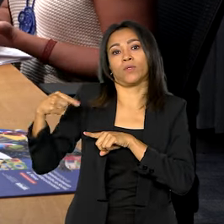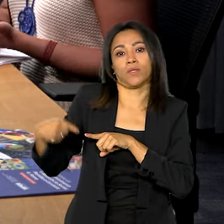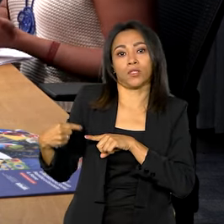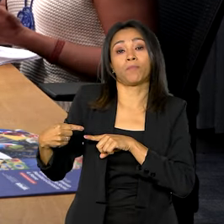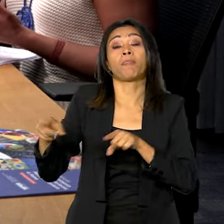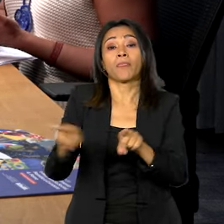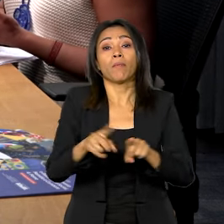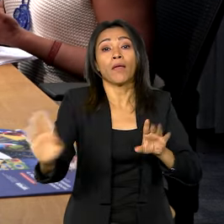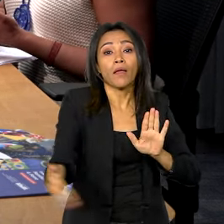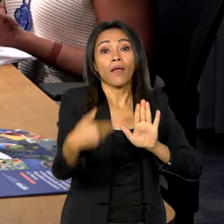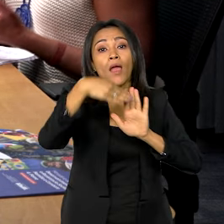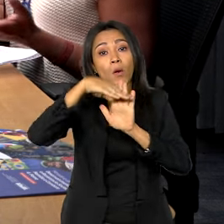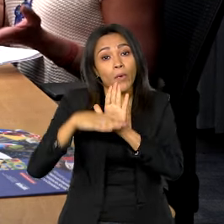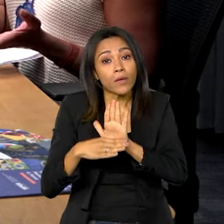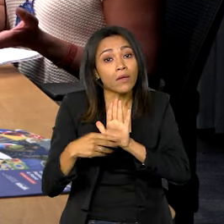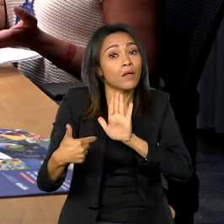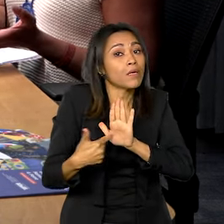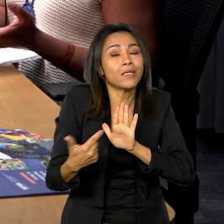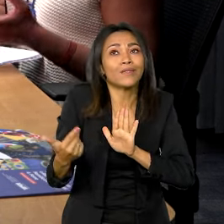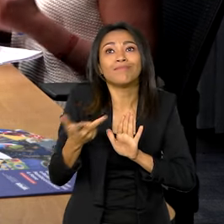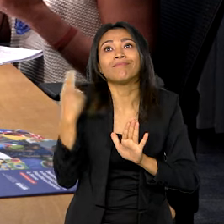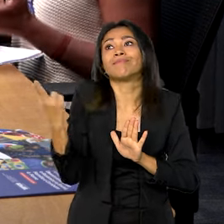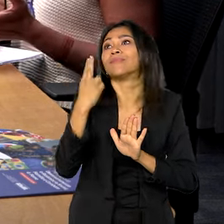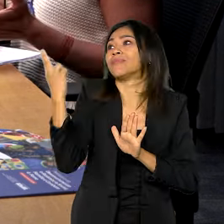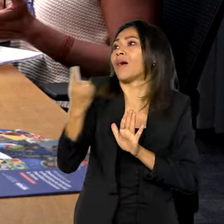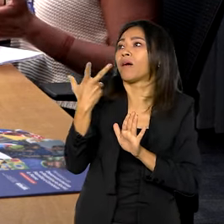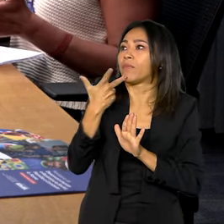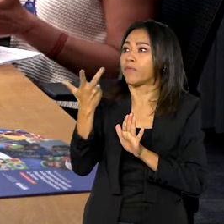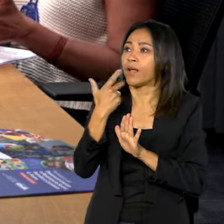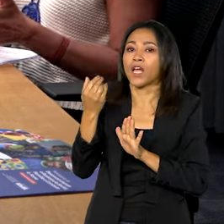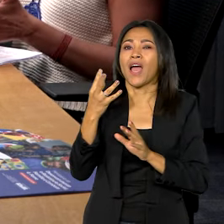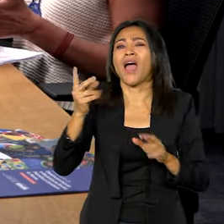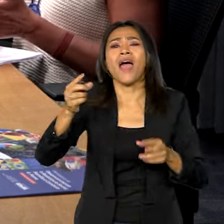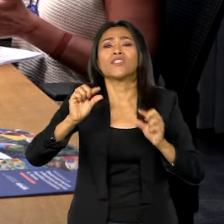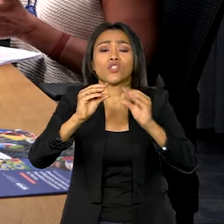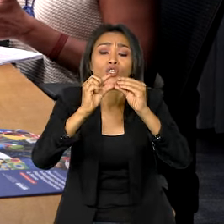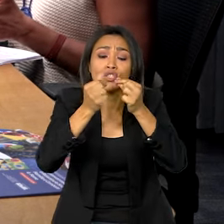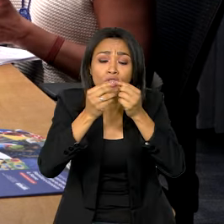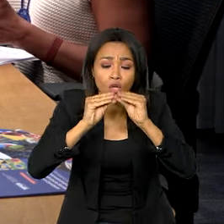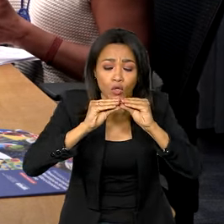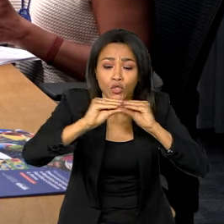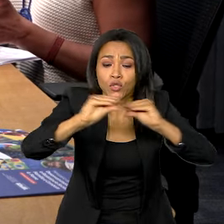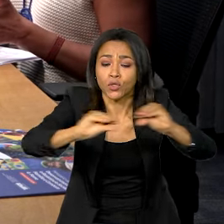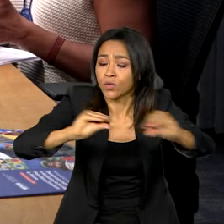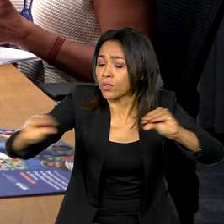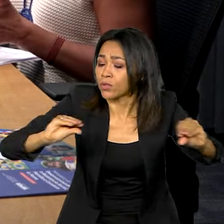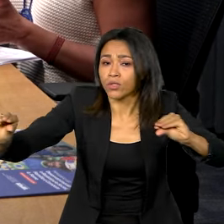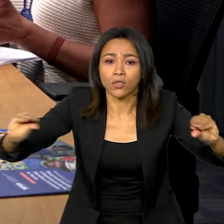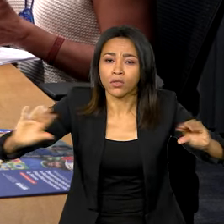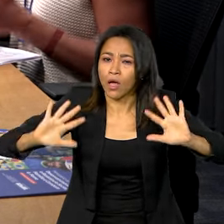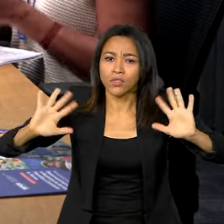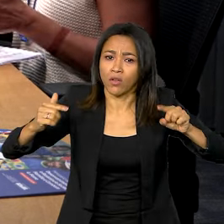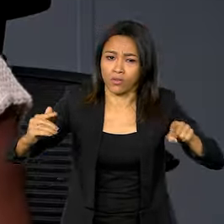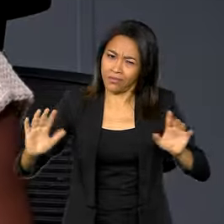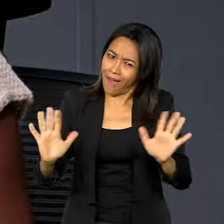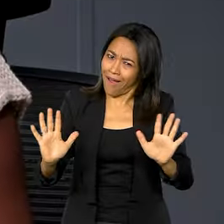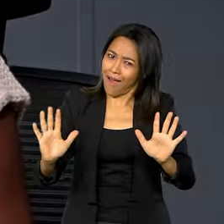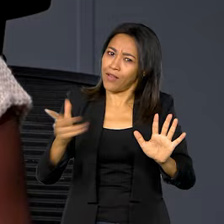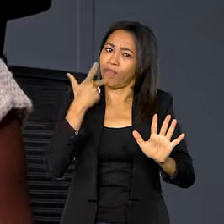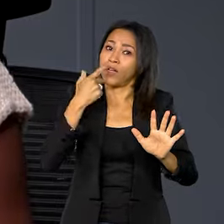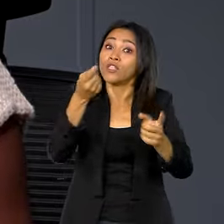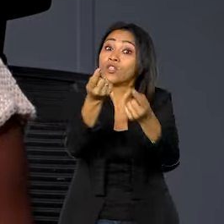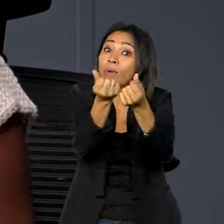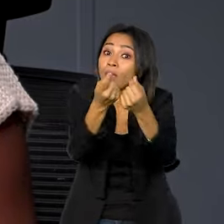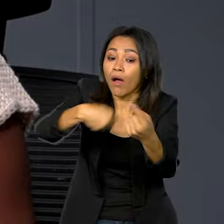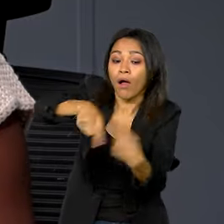Além disso é um programa que não dá pra gente falar só sobre a transferência de renda que chega na vida dessas famílias a gente tá falando de